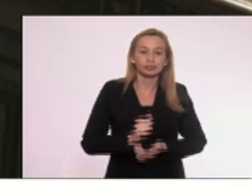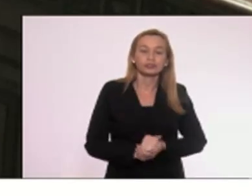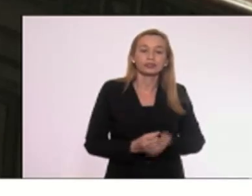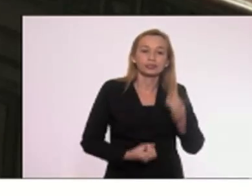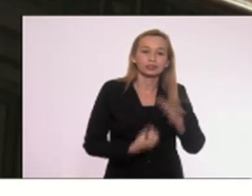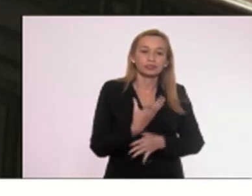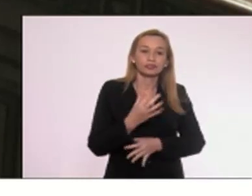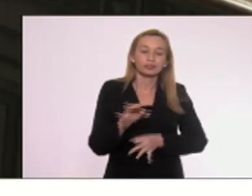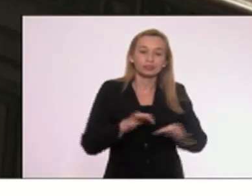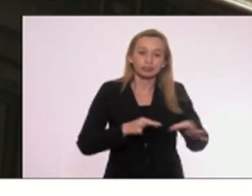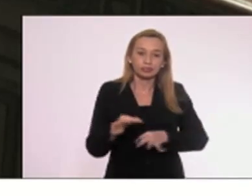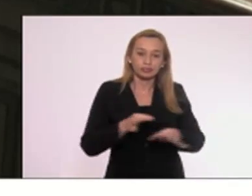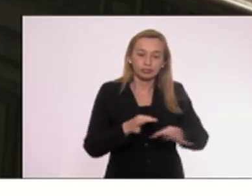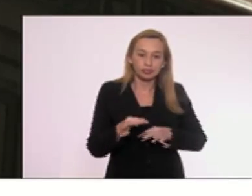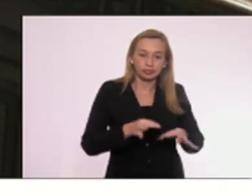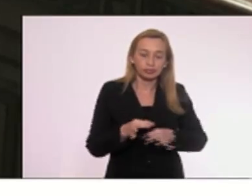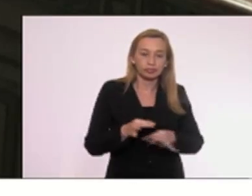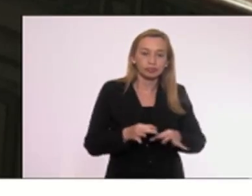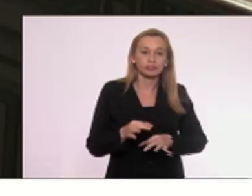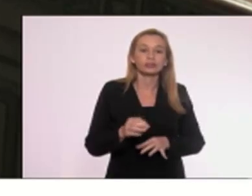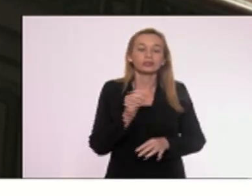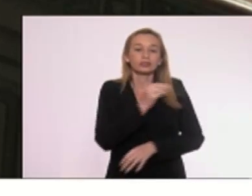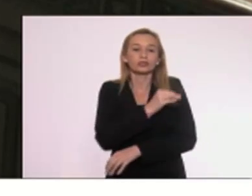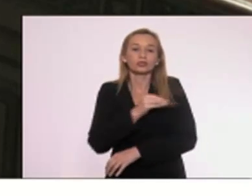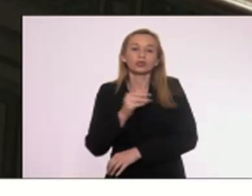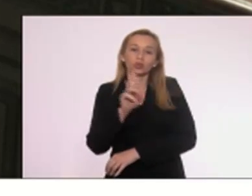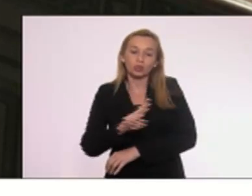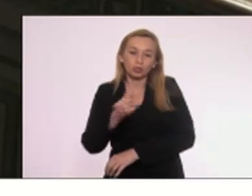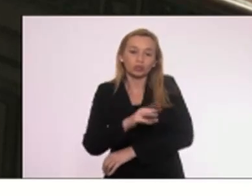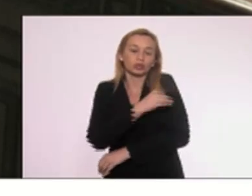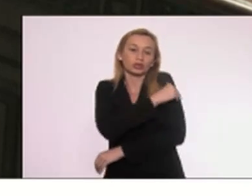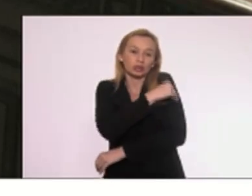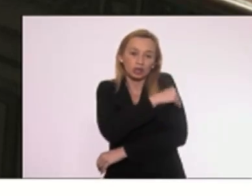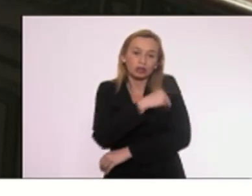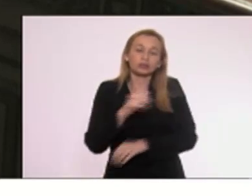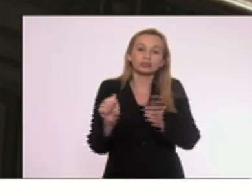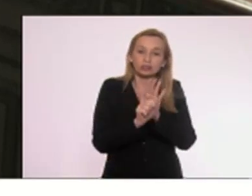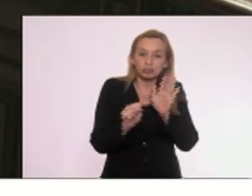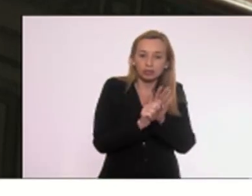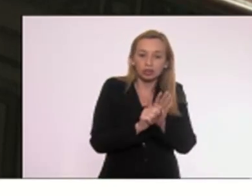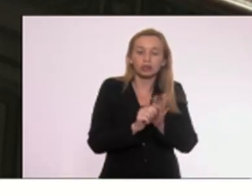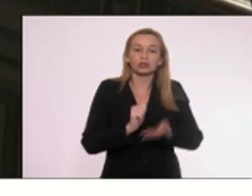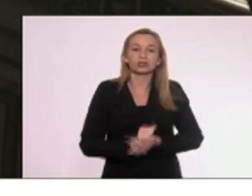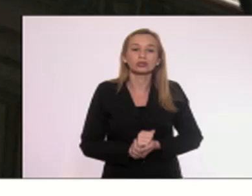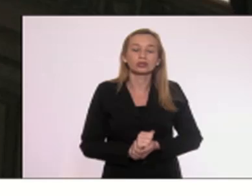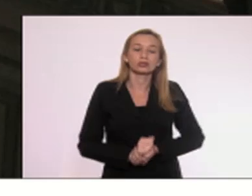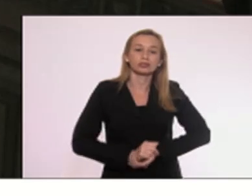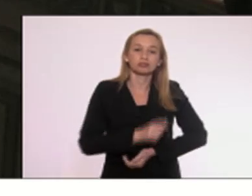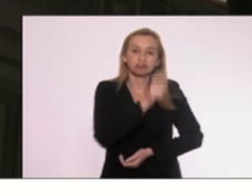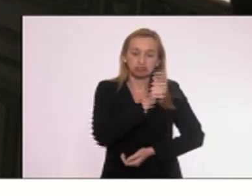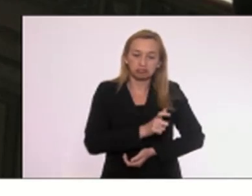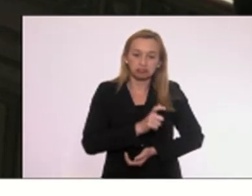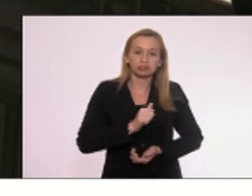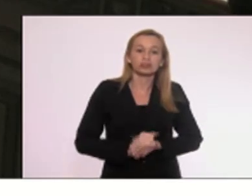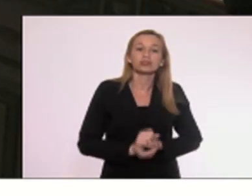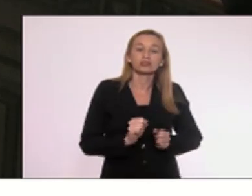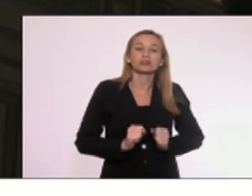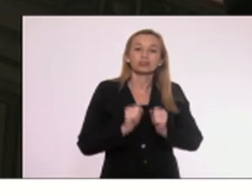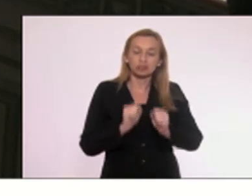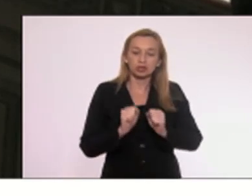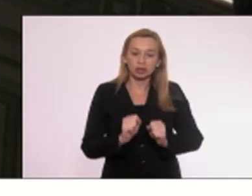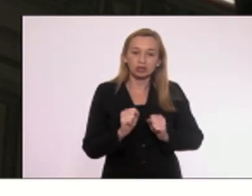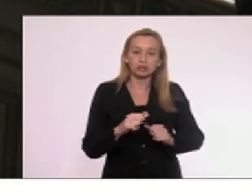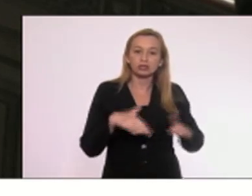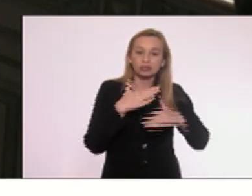o Programa Educacional de Prevenção ao Uso Abusivo de Álcool e Outras Drogas e de Resistência à Violência, em caráter permanente, que poderá ser